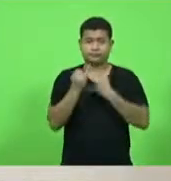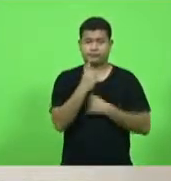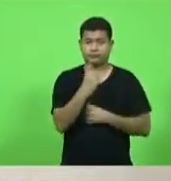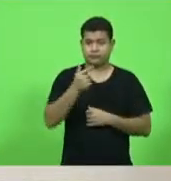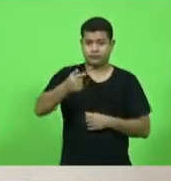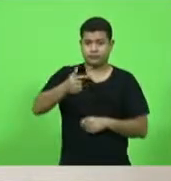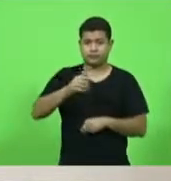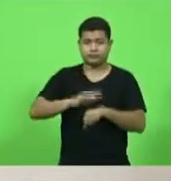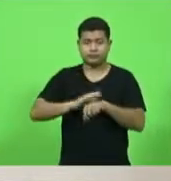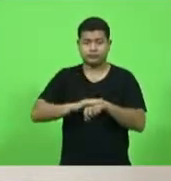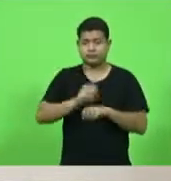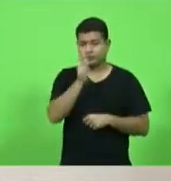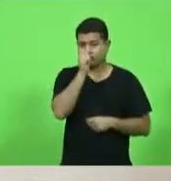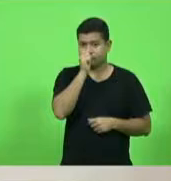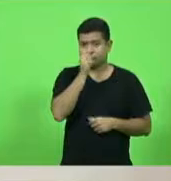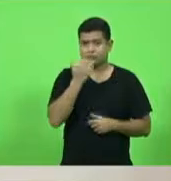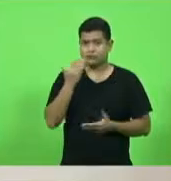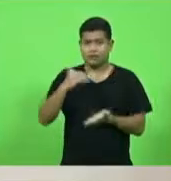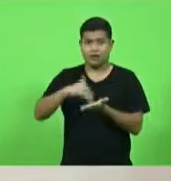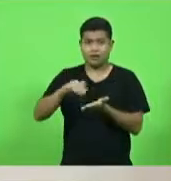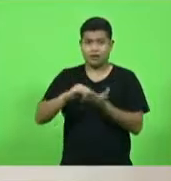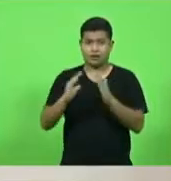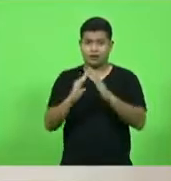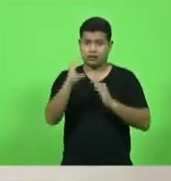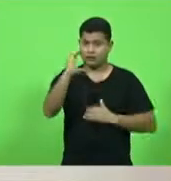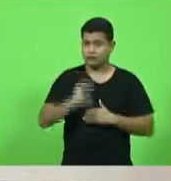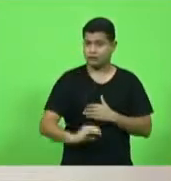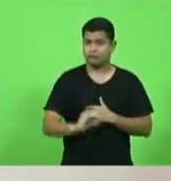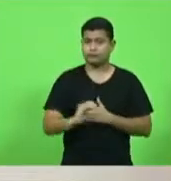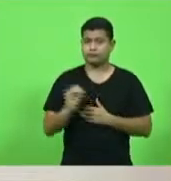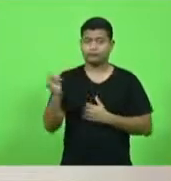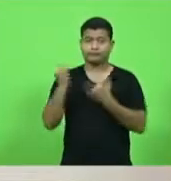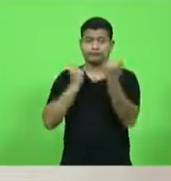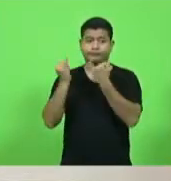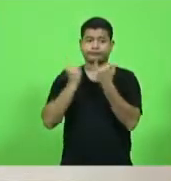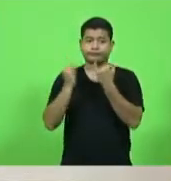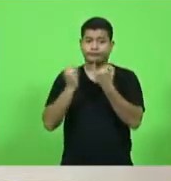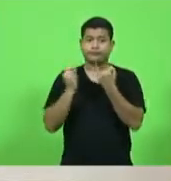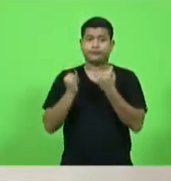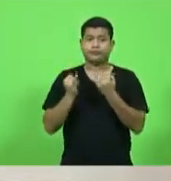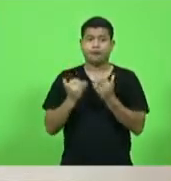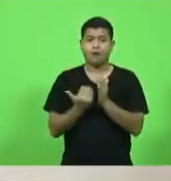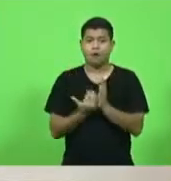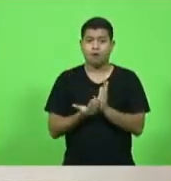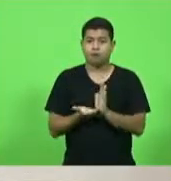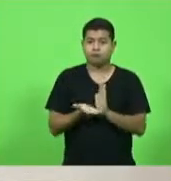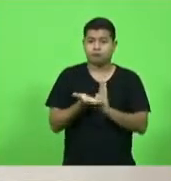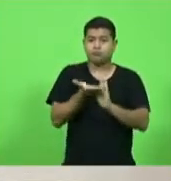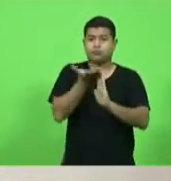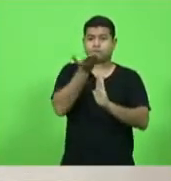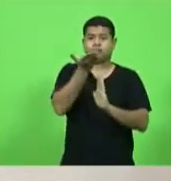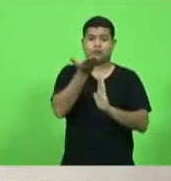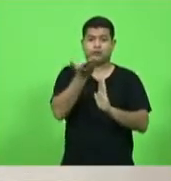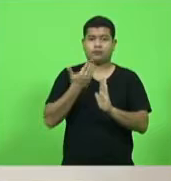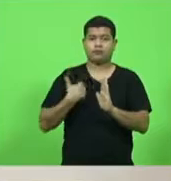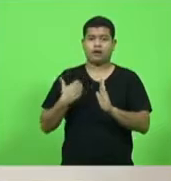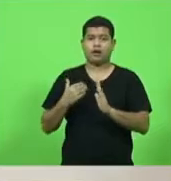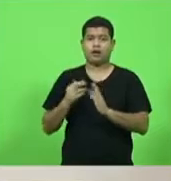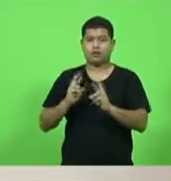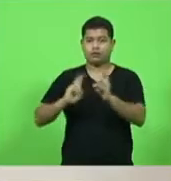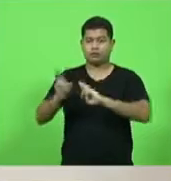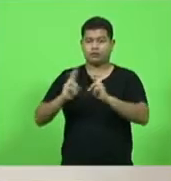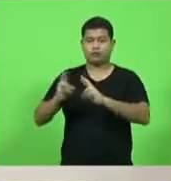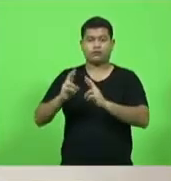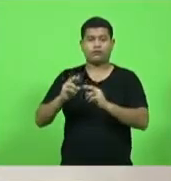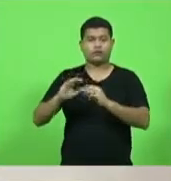Amin, solicitando ao secretário de Estado da Casa Civil informações acerca do aumento da quantidade de rodovias